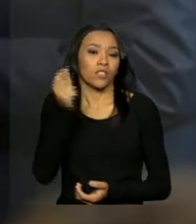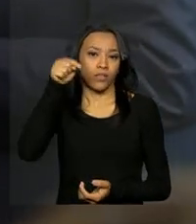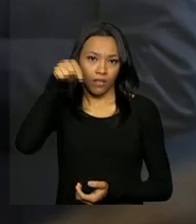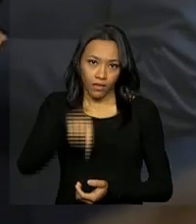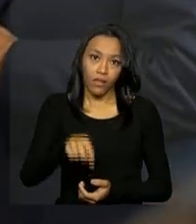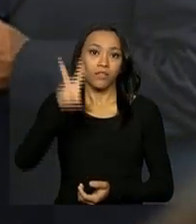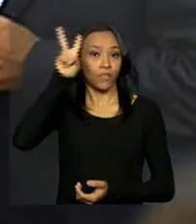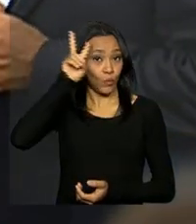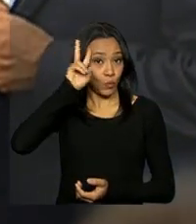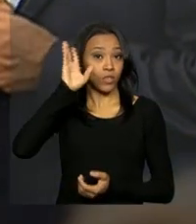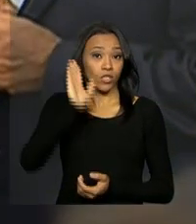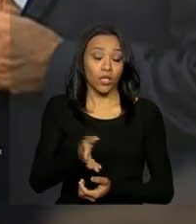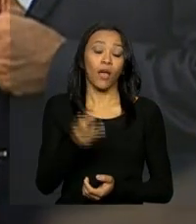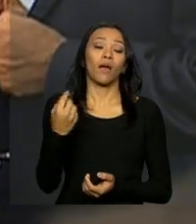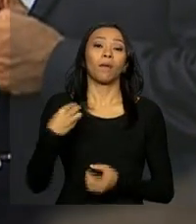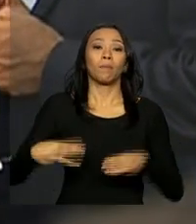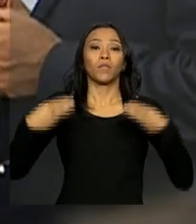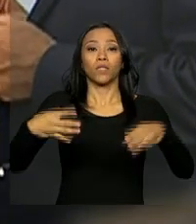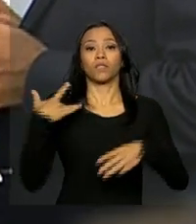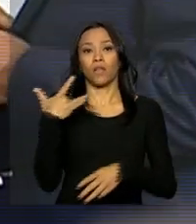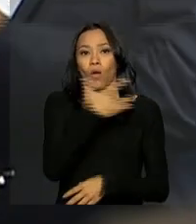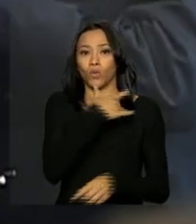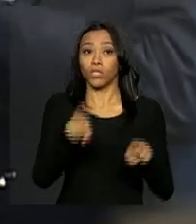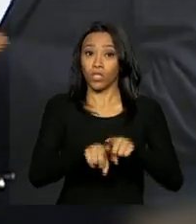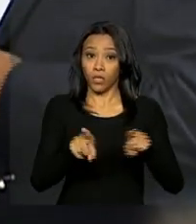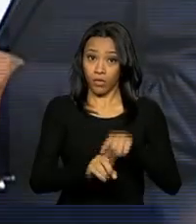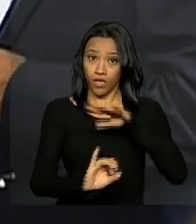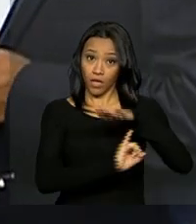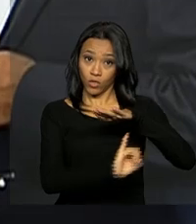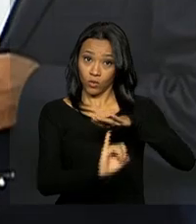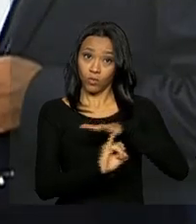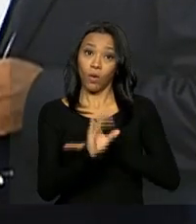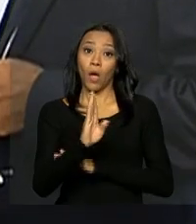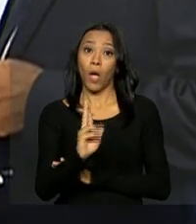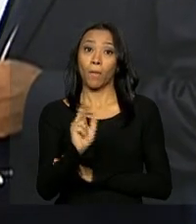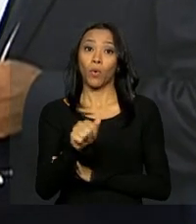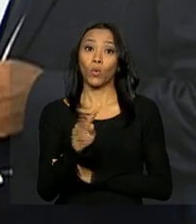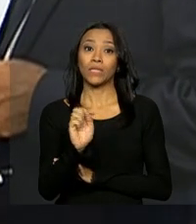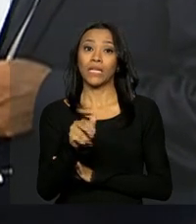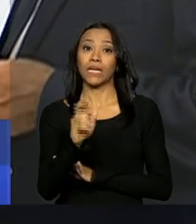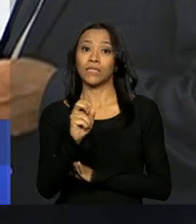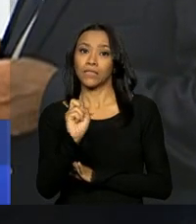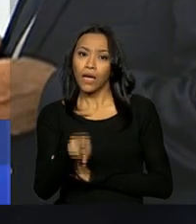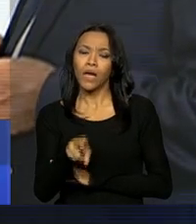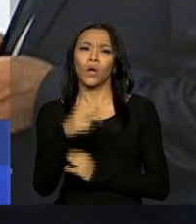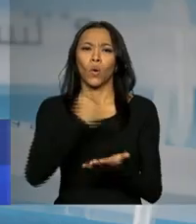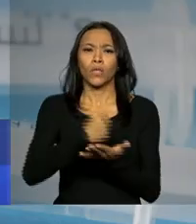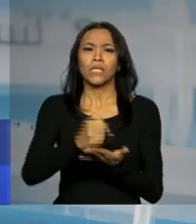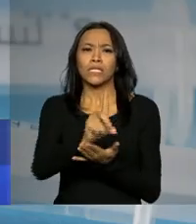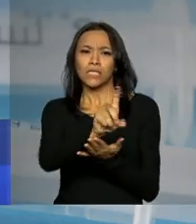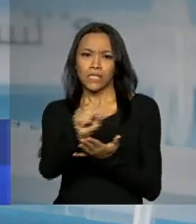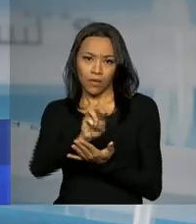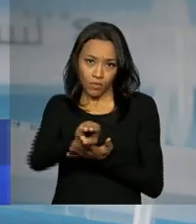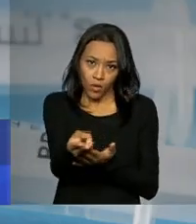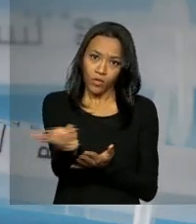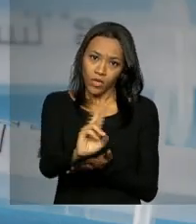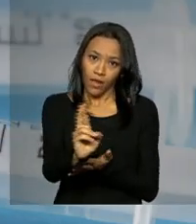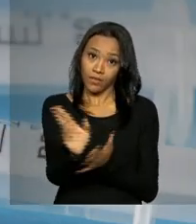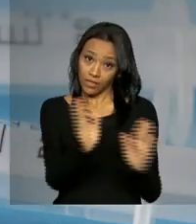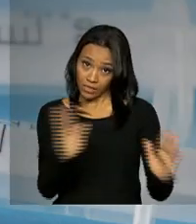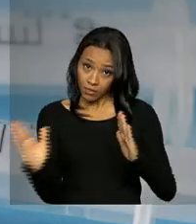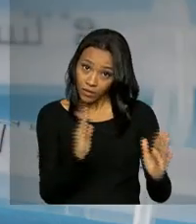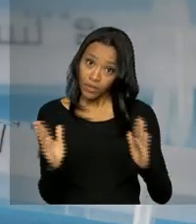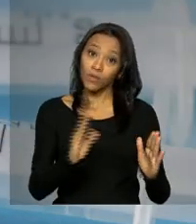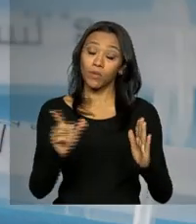nesta segunda-feira, entre o Ministério da Saúde e a Fundação Butantan, contrato no valor de 100 milhões de reais. Nesta fase,